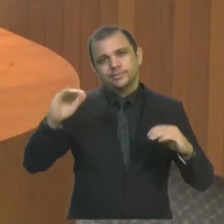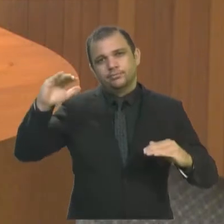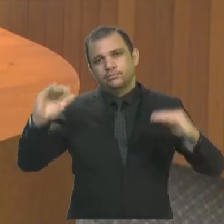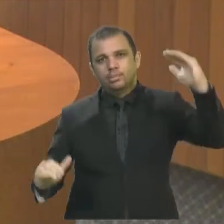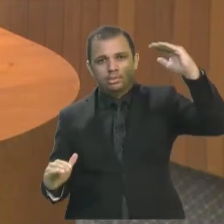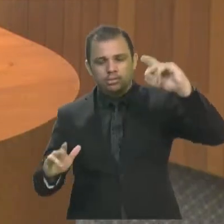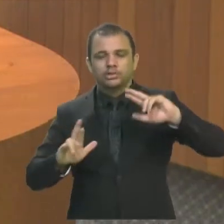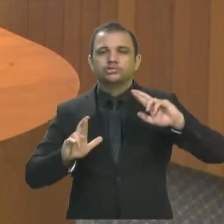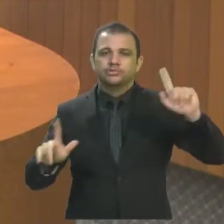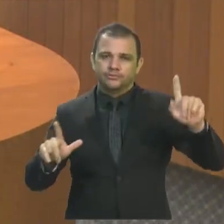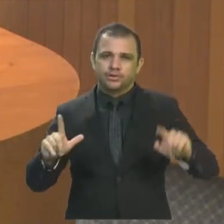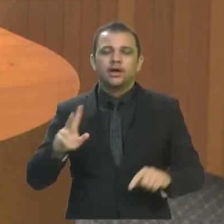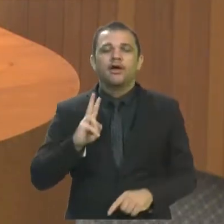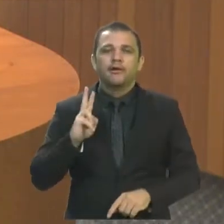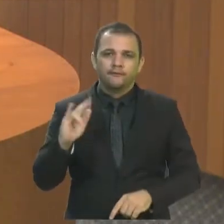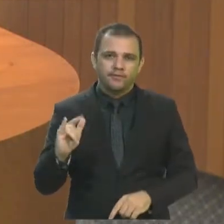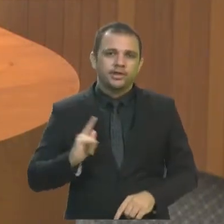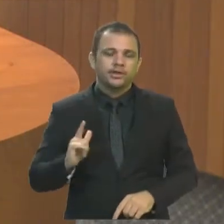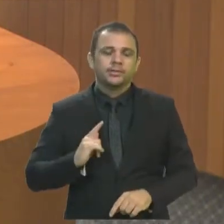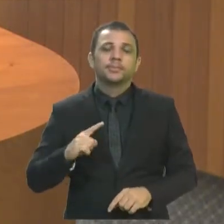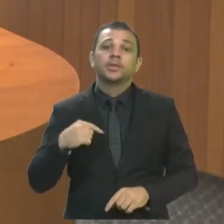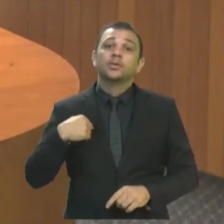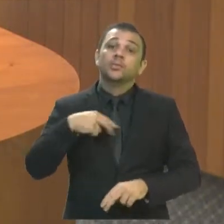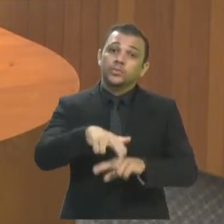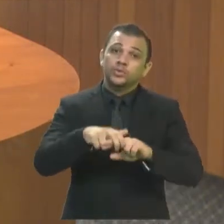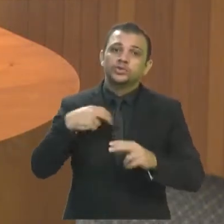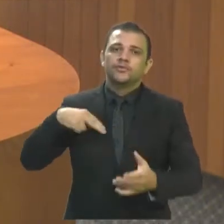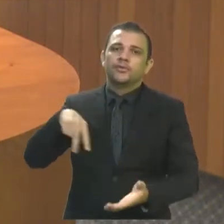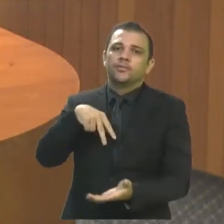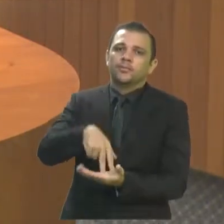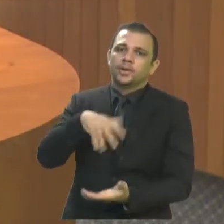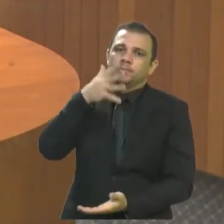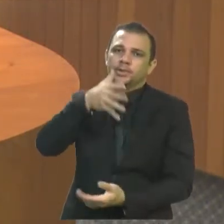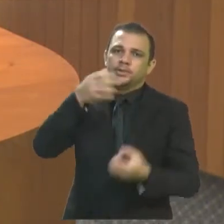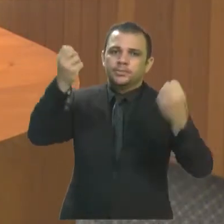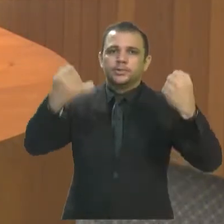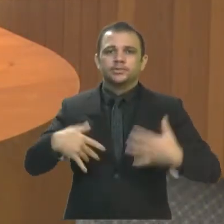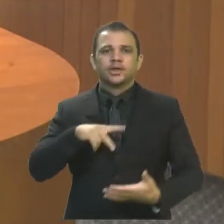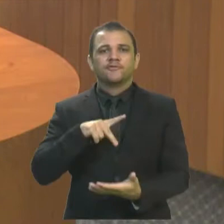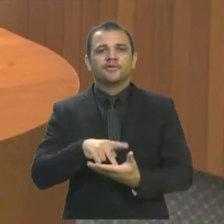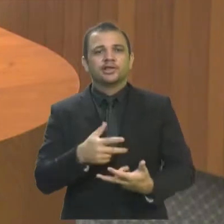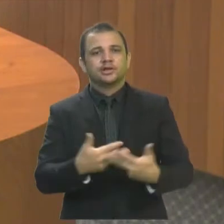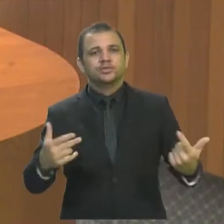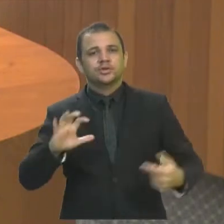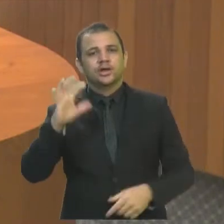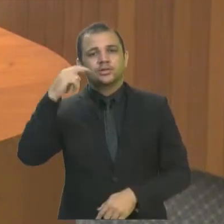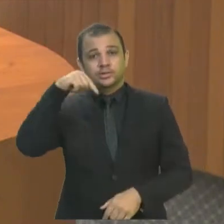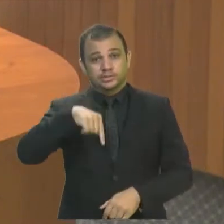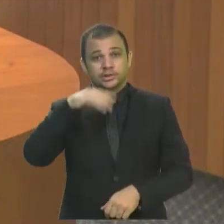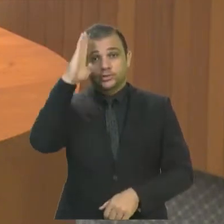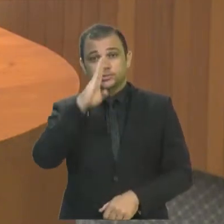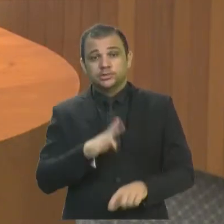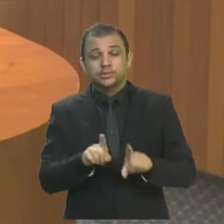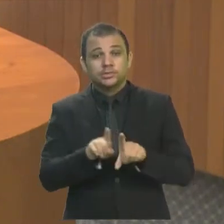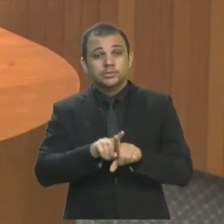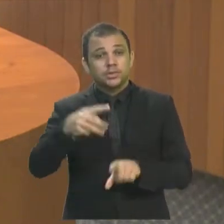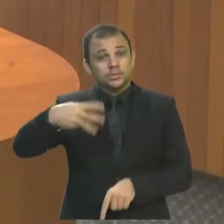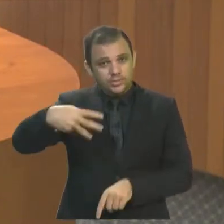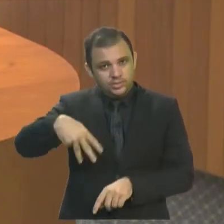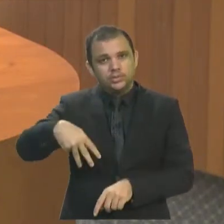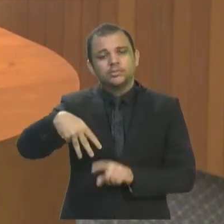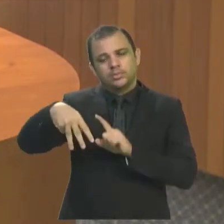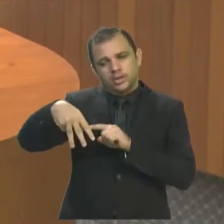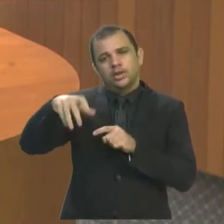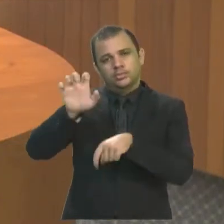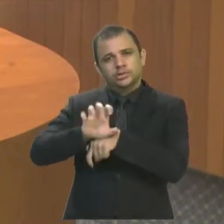verdade sobre as coisas que têm acontecido no Brasil e, principalmente, no Maranhão, que é o nosso âmbito de atuação.